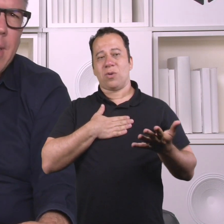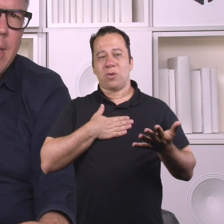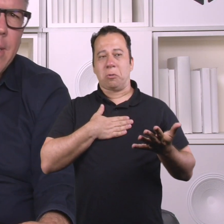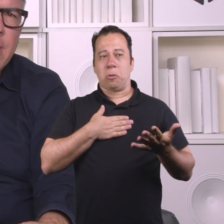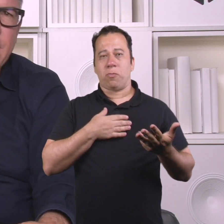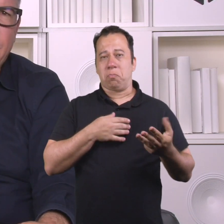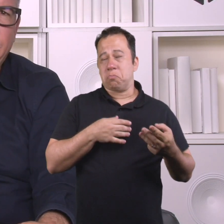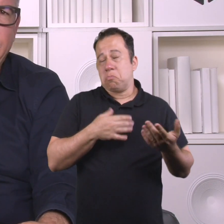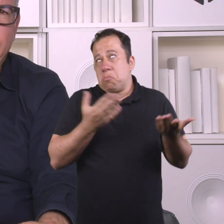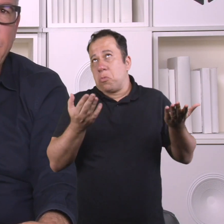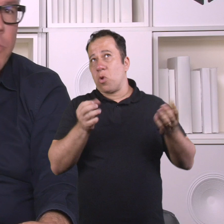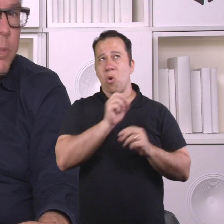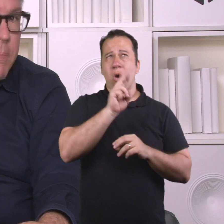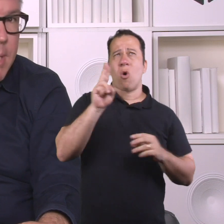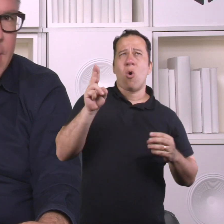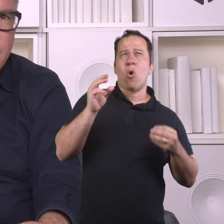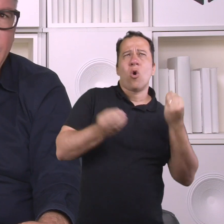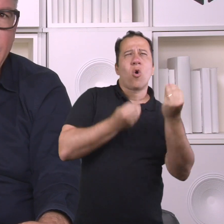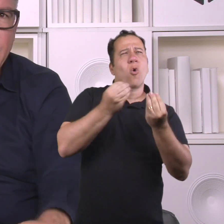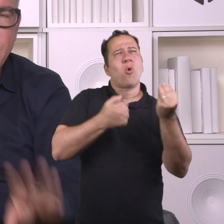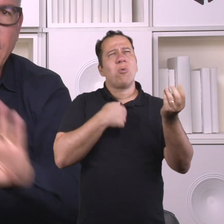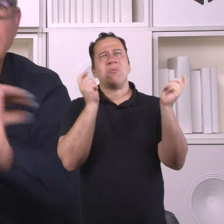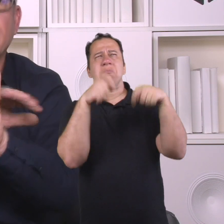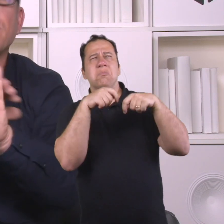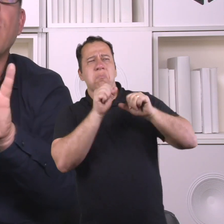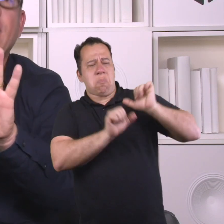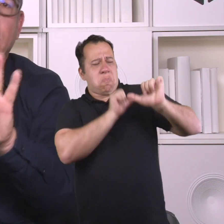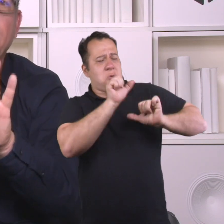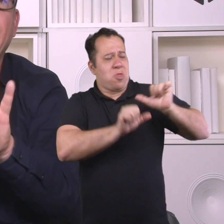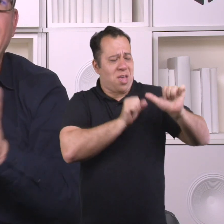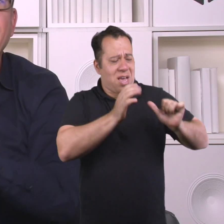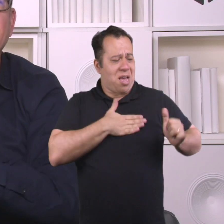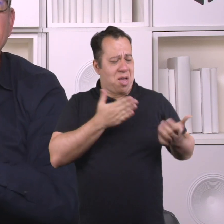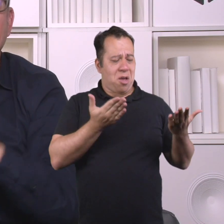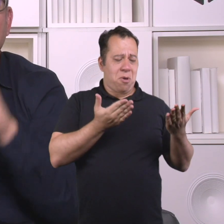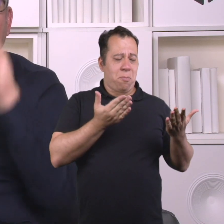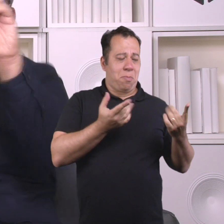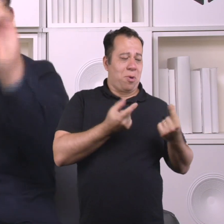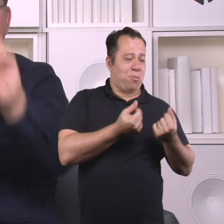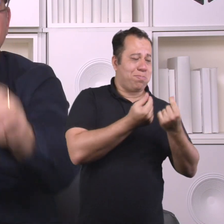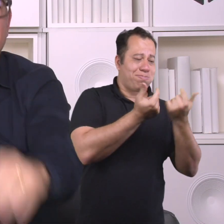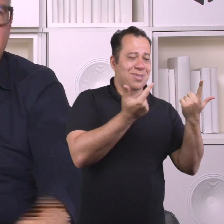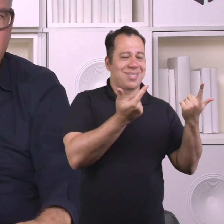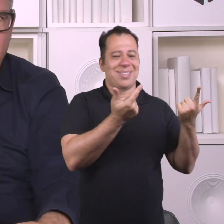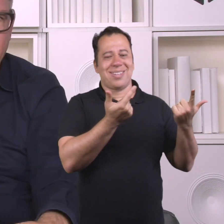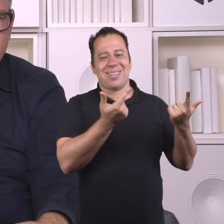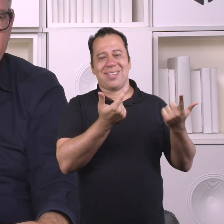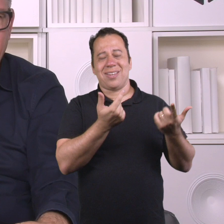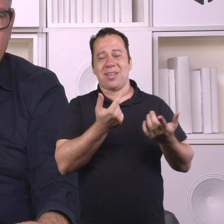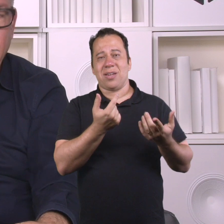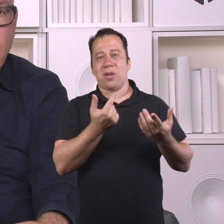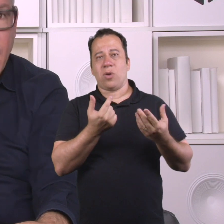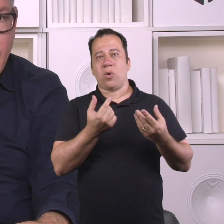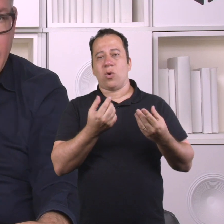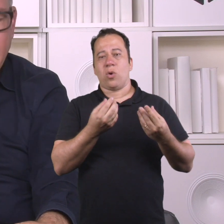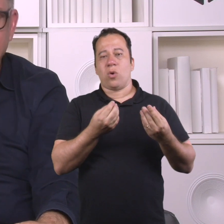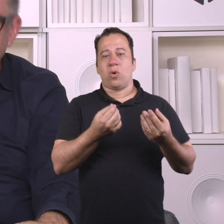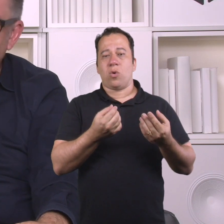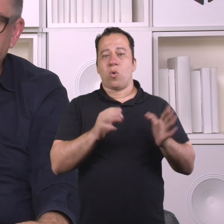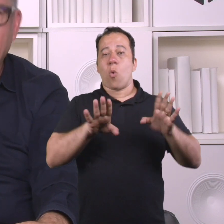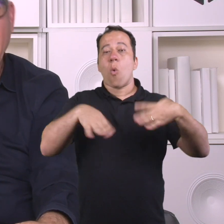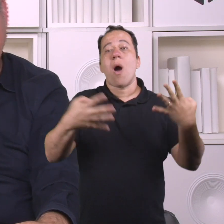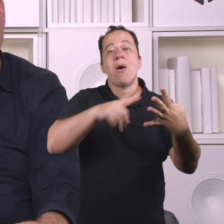a sua riqueza e como você pode multiplicar a sua riqueza? Qual dessas 4 palavras mais te desafia?